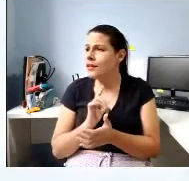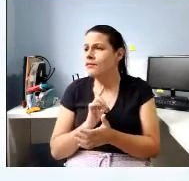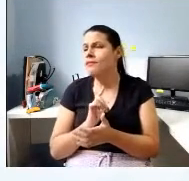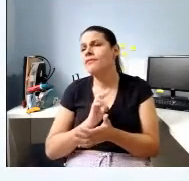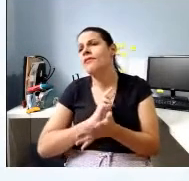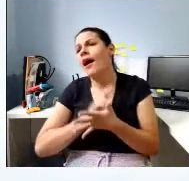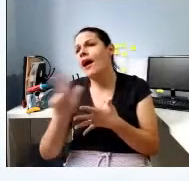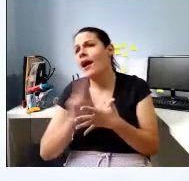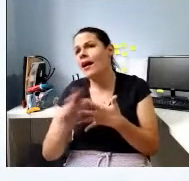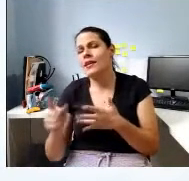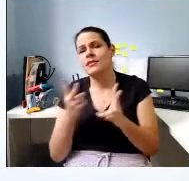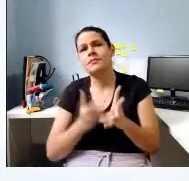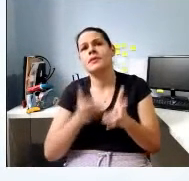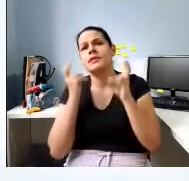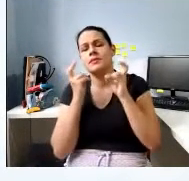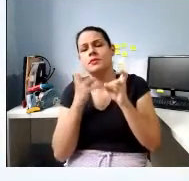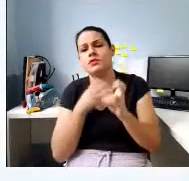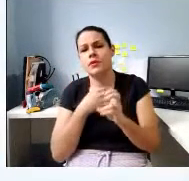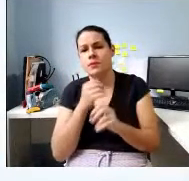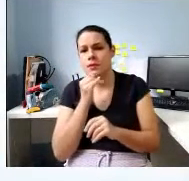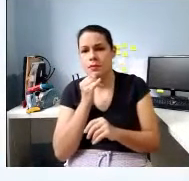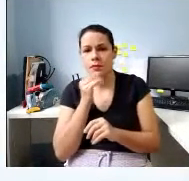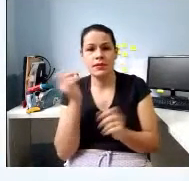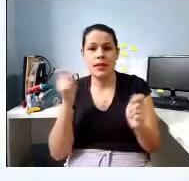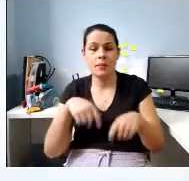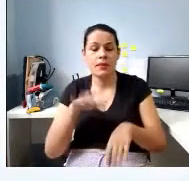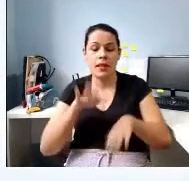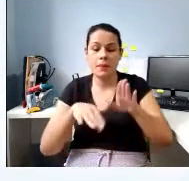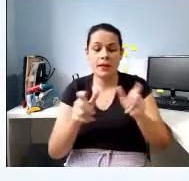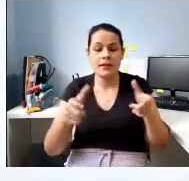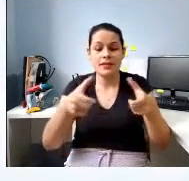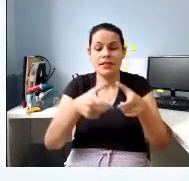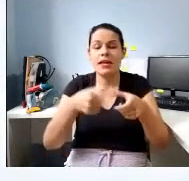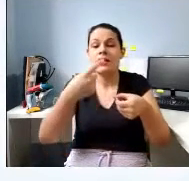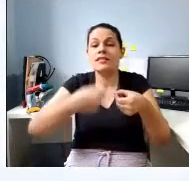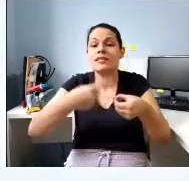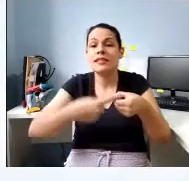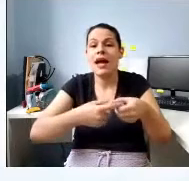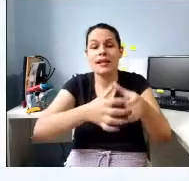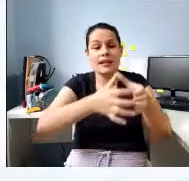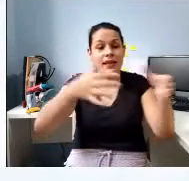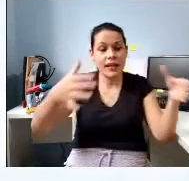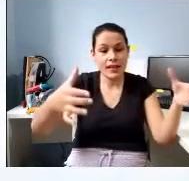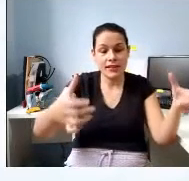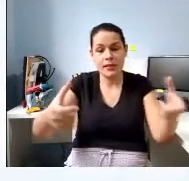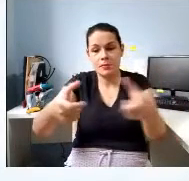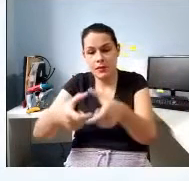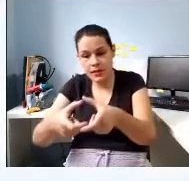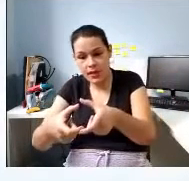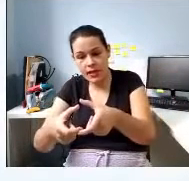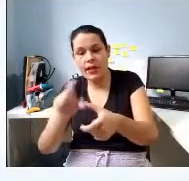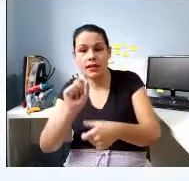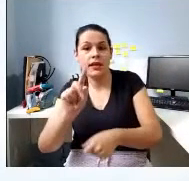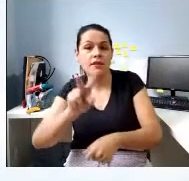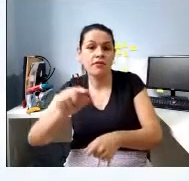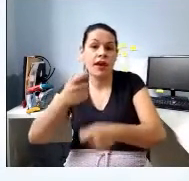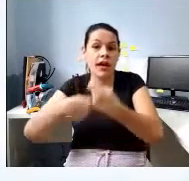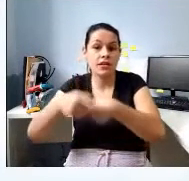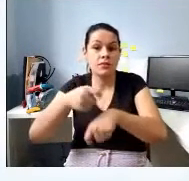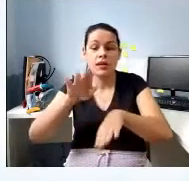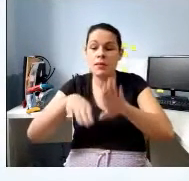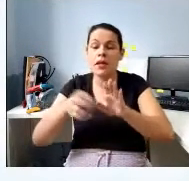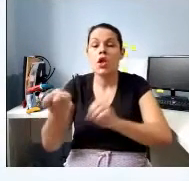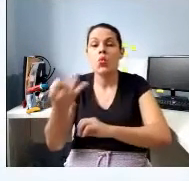Tem, assim, fazer avaliação por tamanho de cidade, né? Para ver quanto os partidos vão administrar, né? Por tamanho de